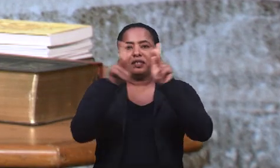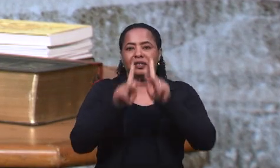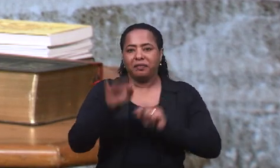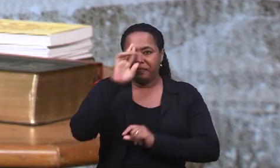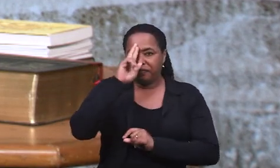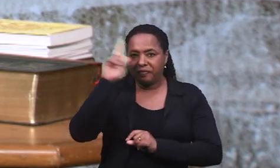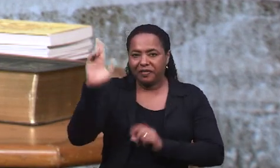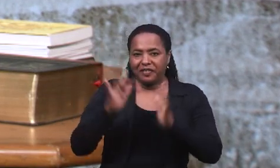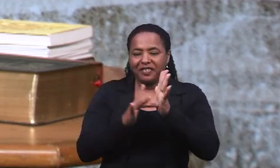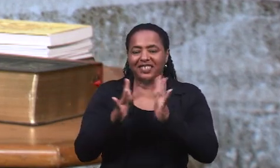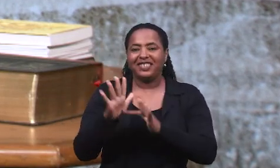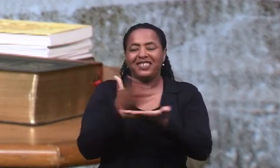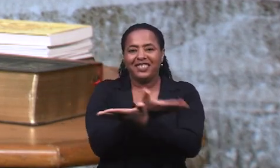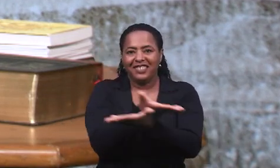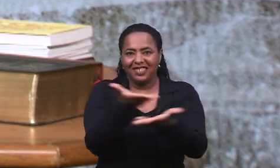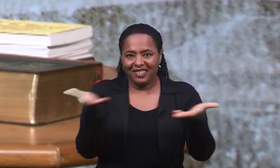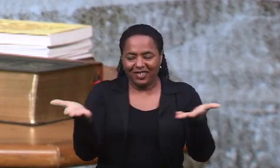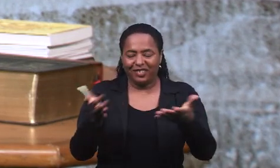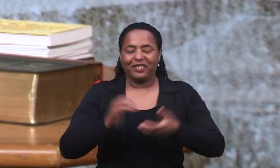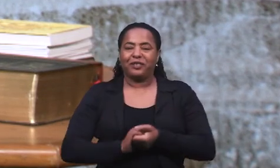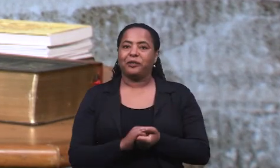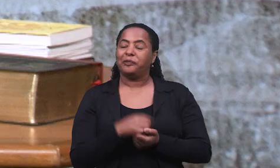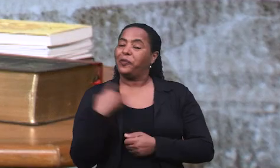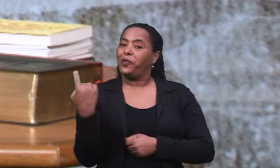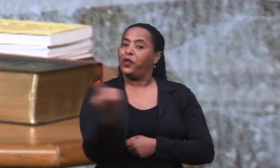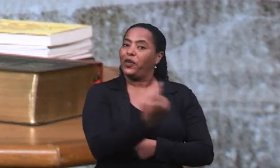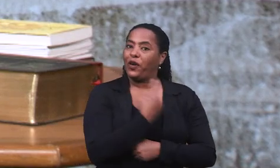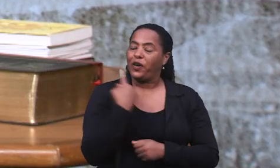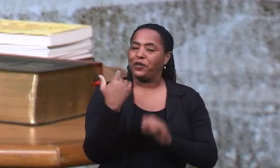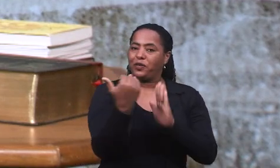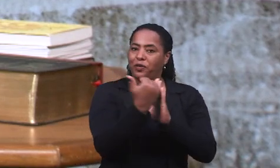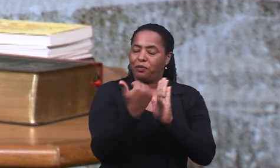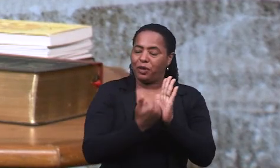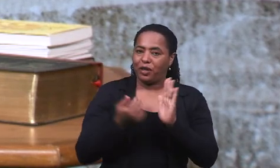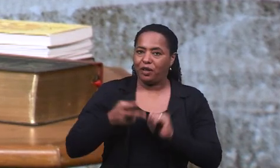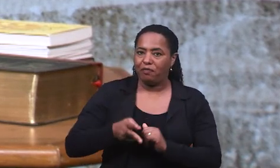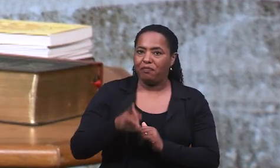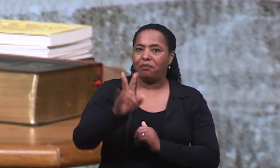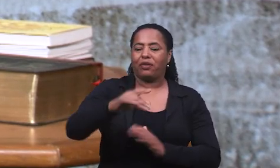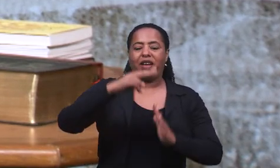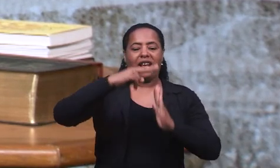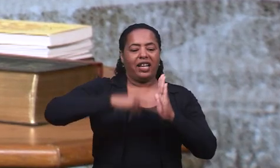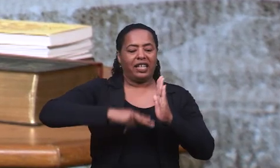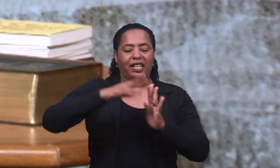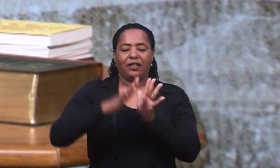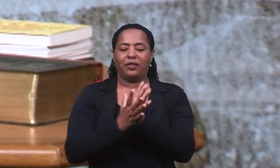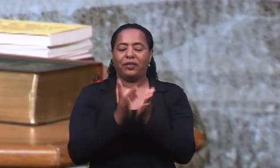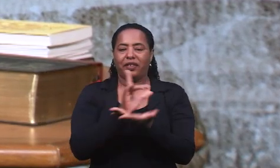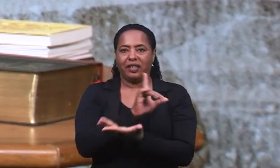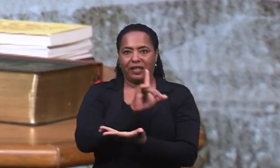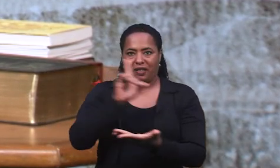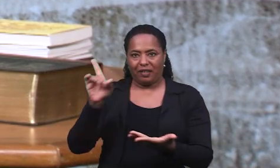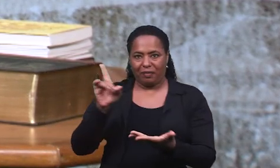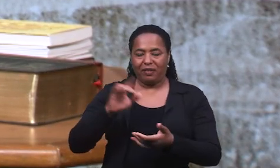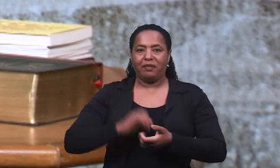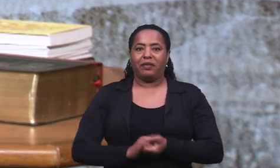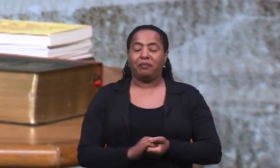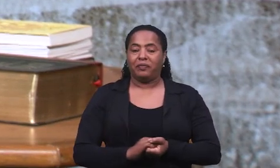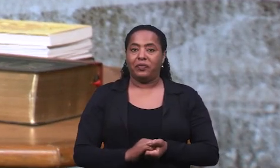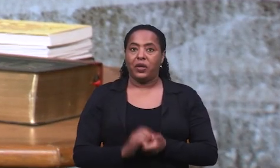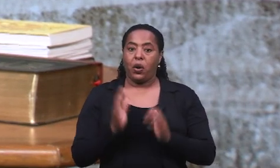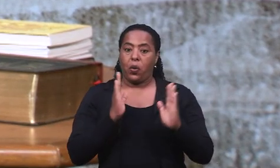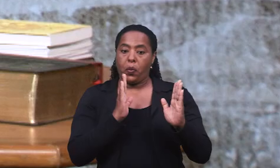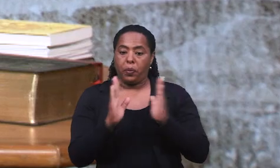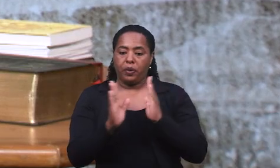paz do Senhor Jesus a todos. Nós estamos no nosso programa diário de leitura da Bíblia. É um tempo que